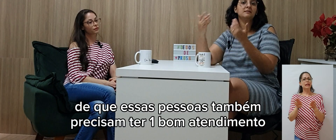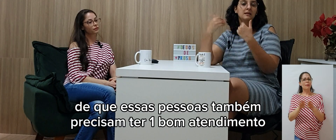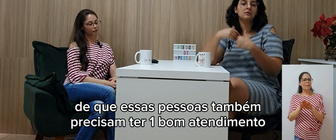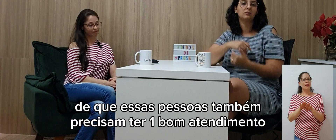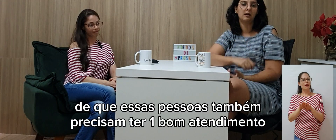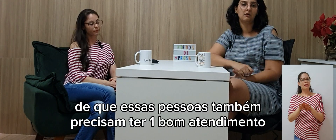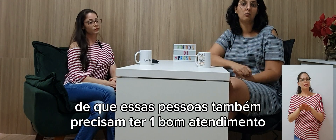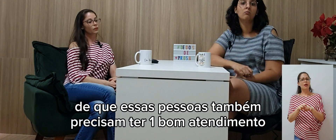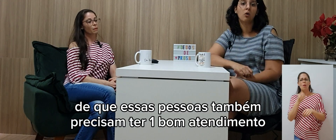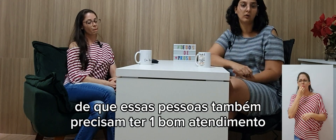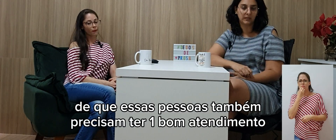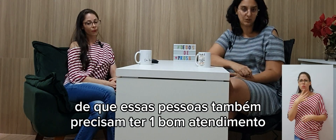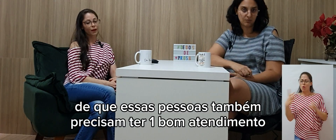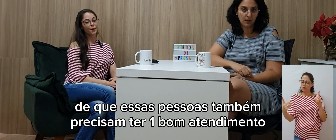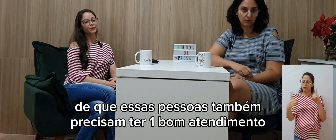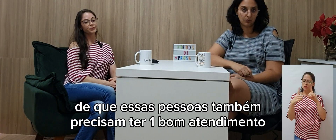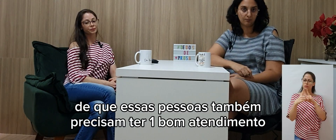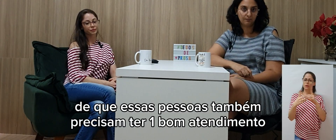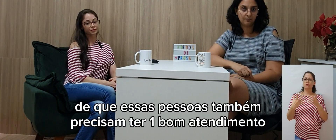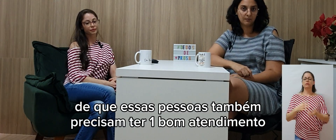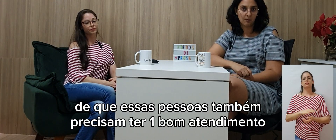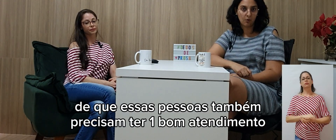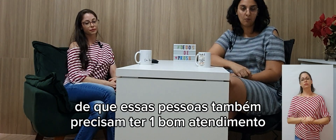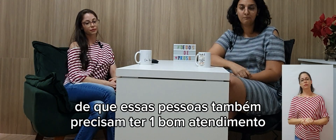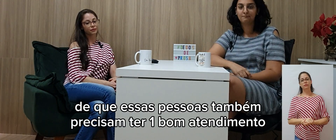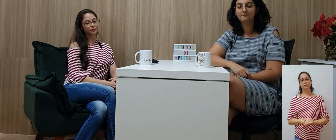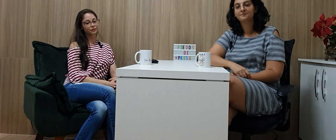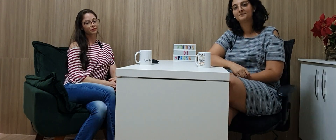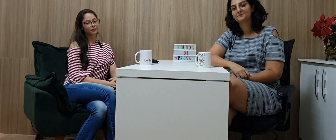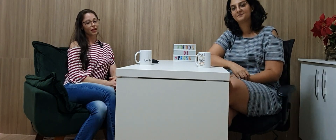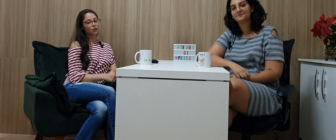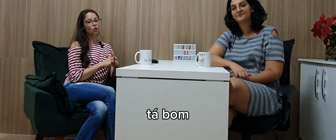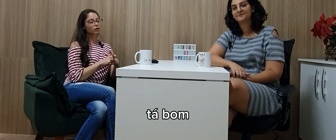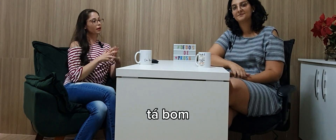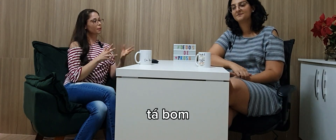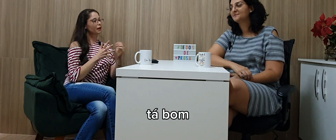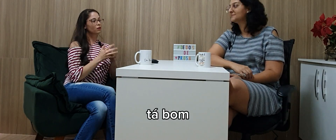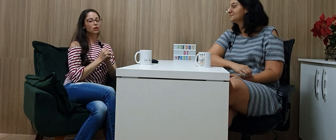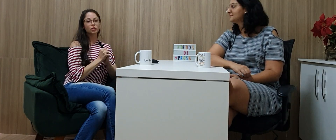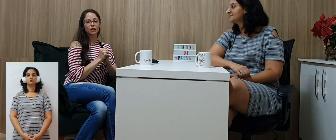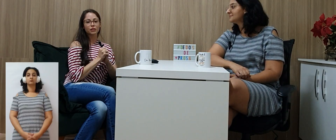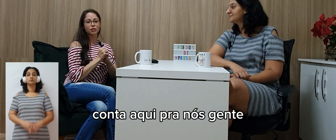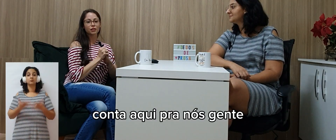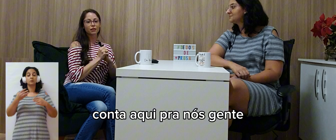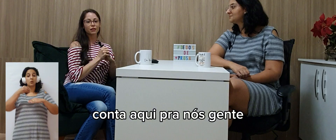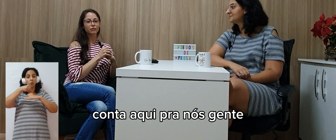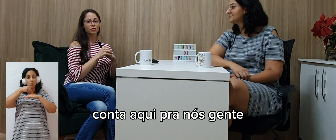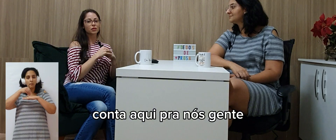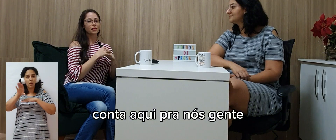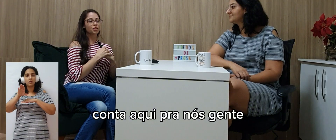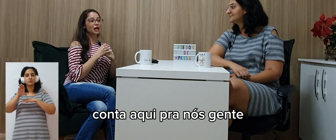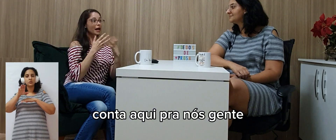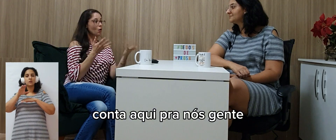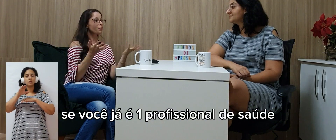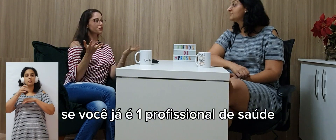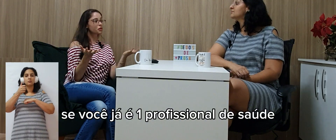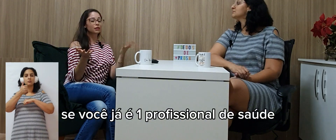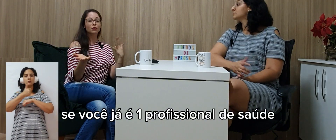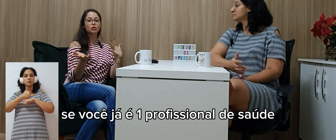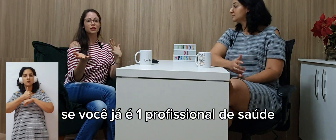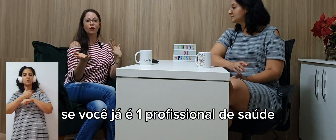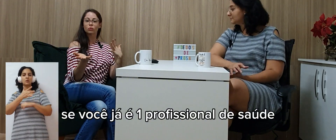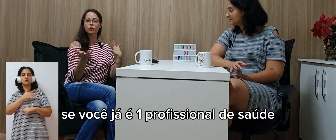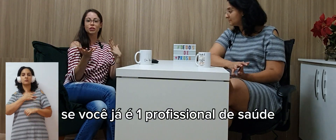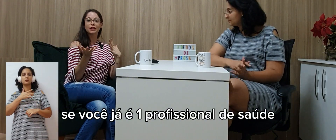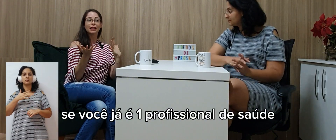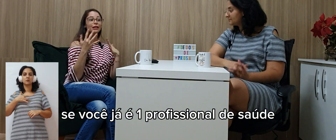também precisam ter um bom atendimento, tá bom? Conta aqui pra nós, gente, se você já é um